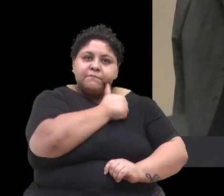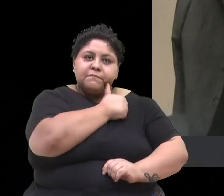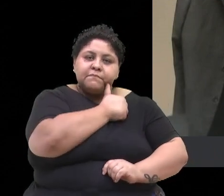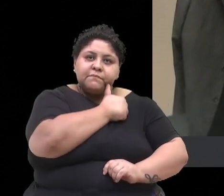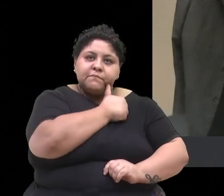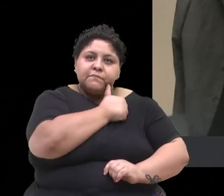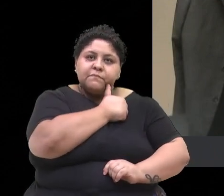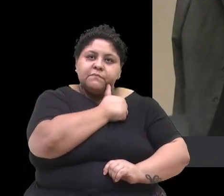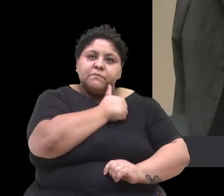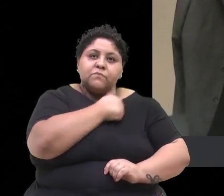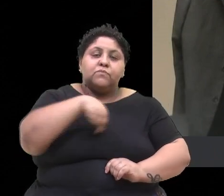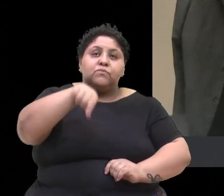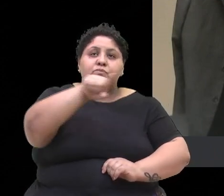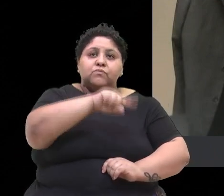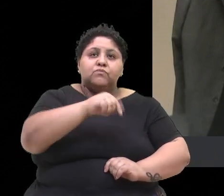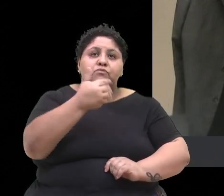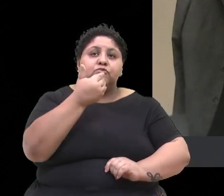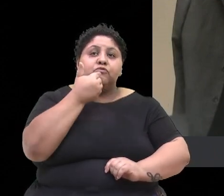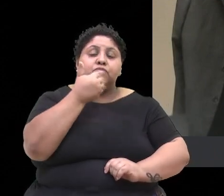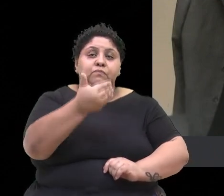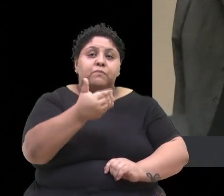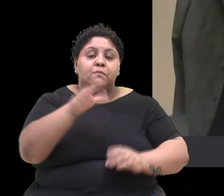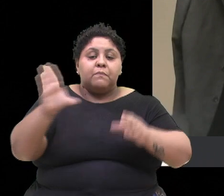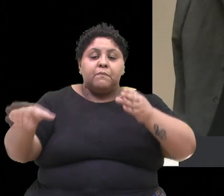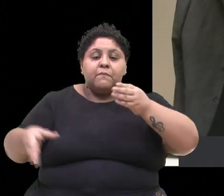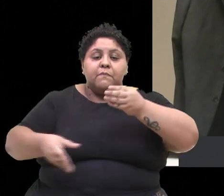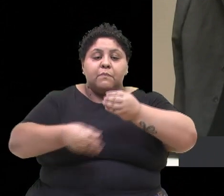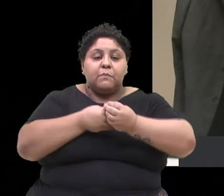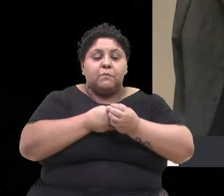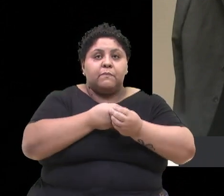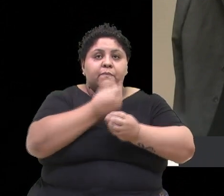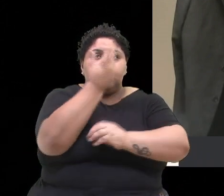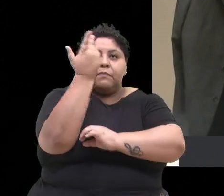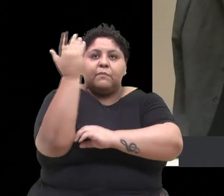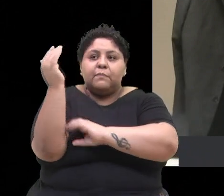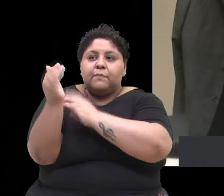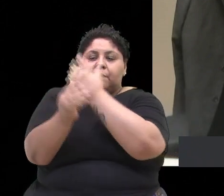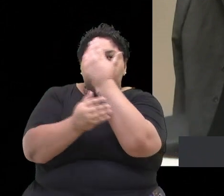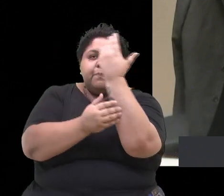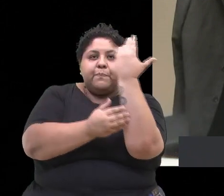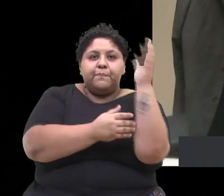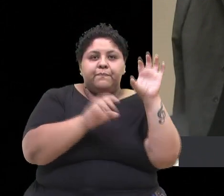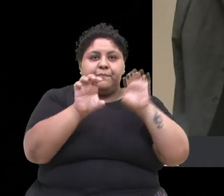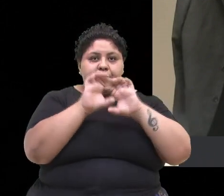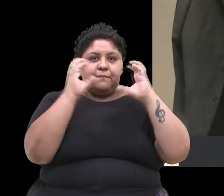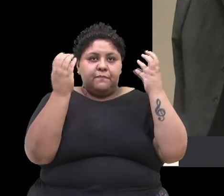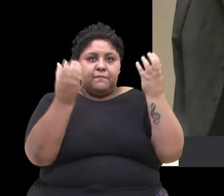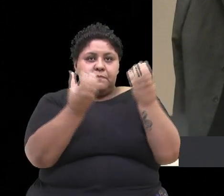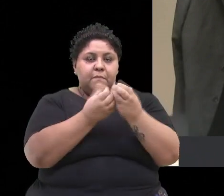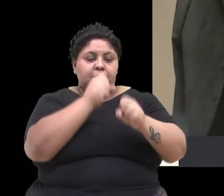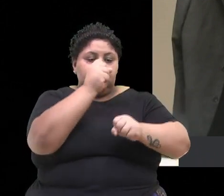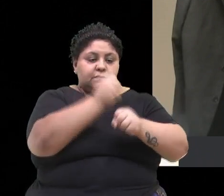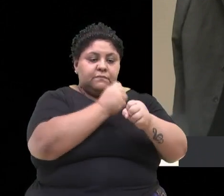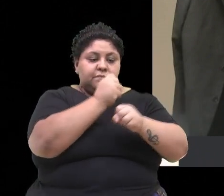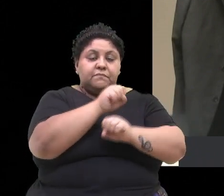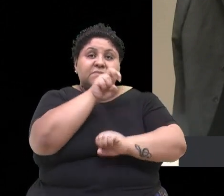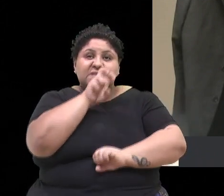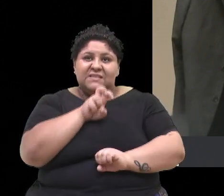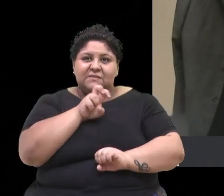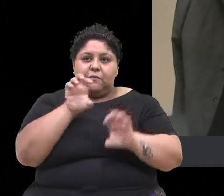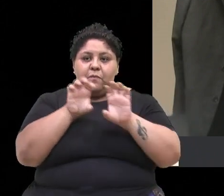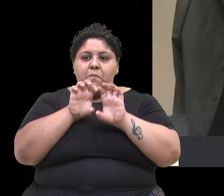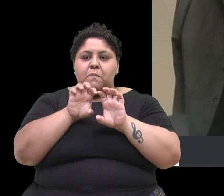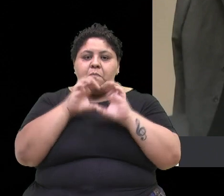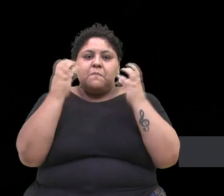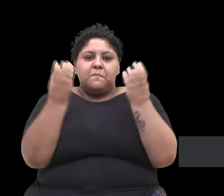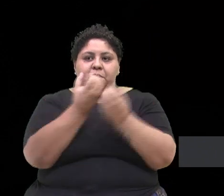nós solicitamos uma emenda para as hortas comunitárias, para a construção de 5 hortas comunitárias na